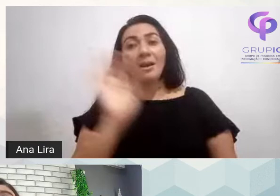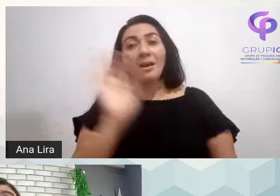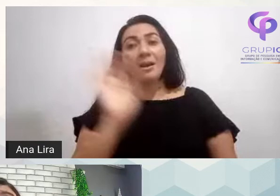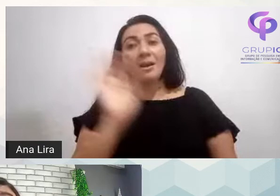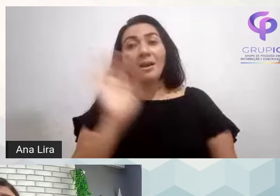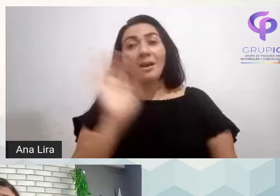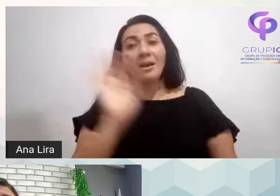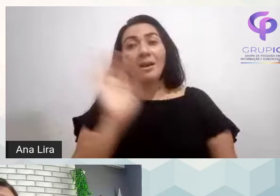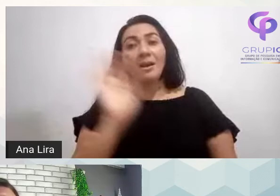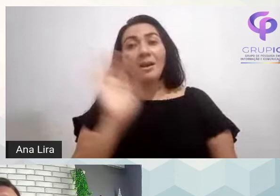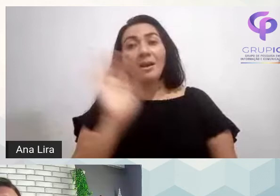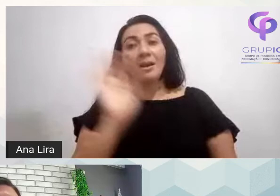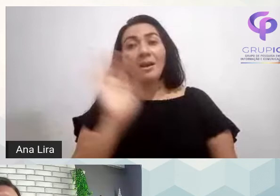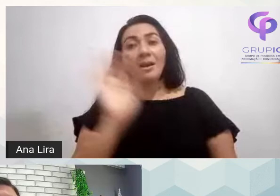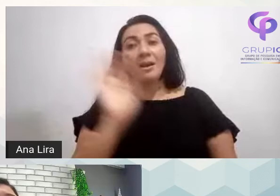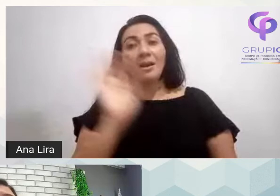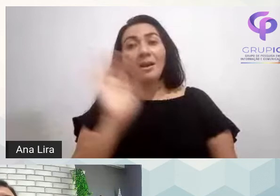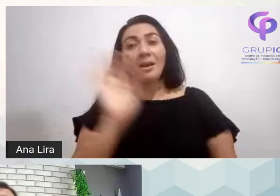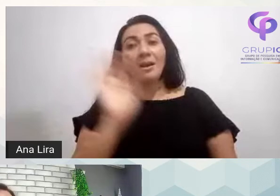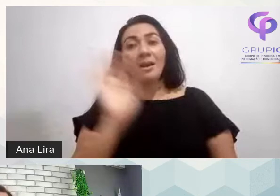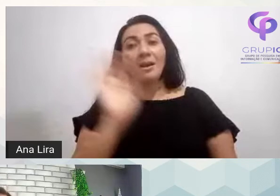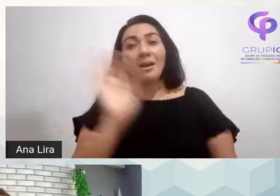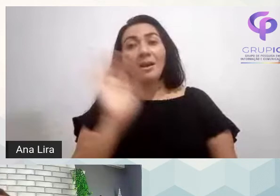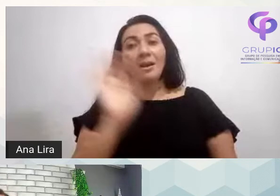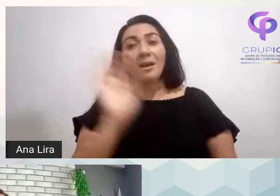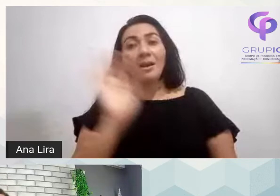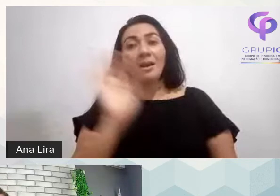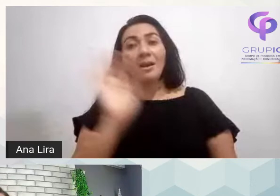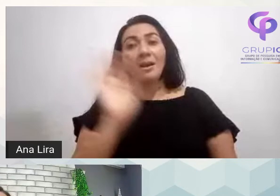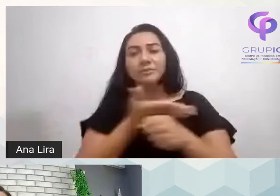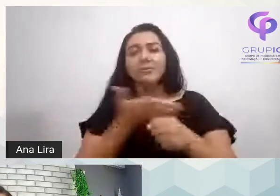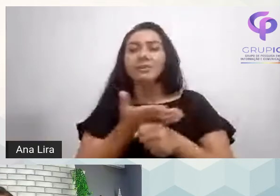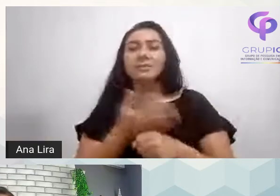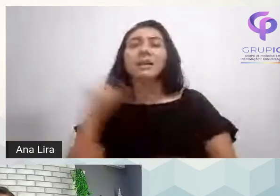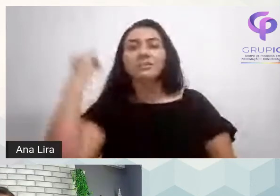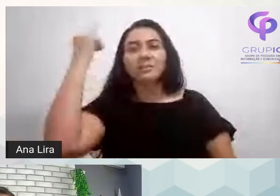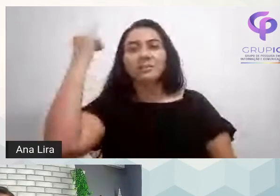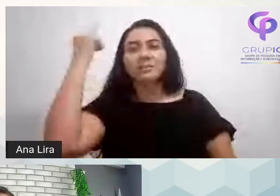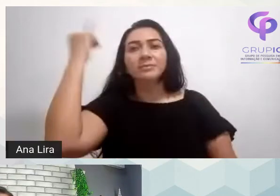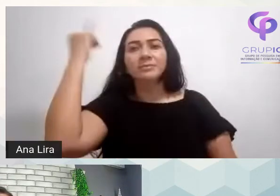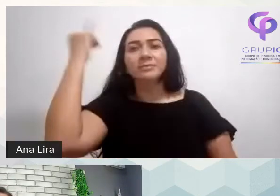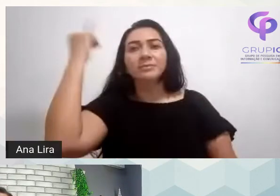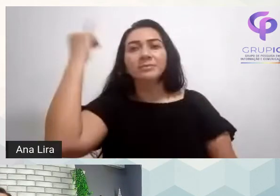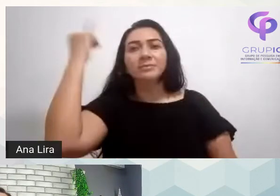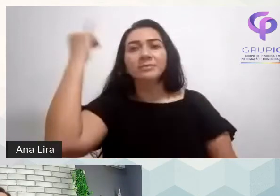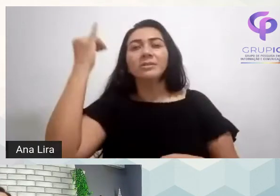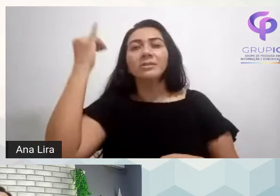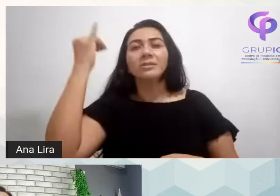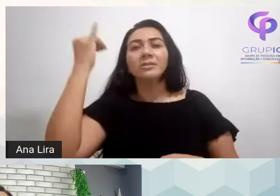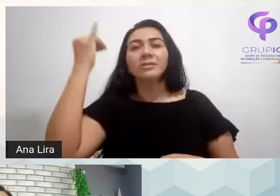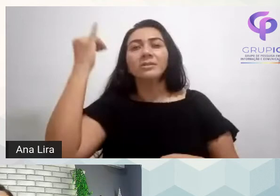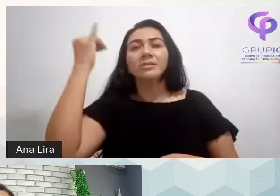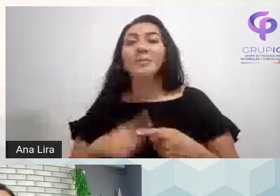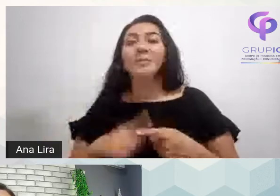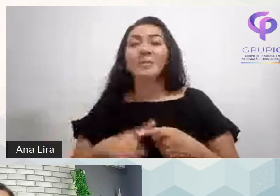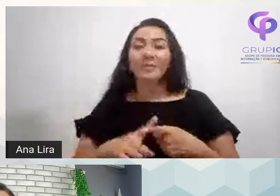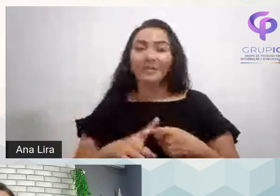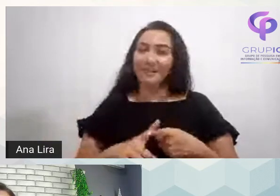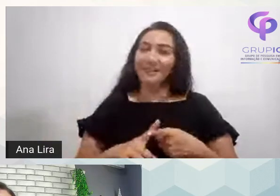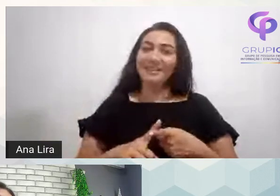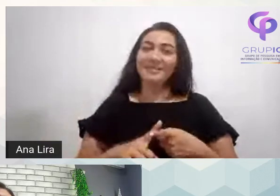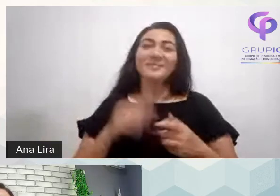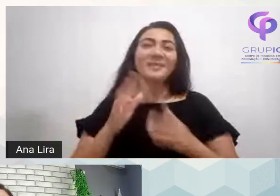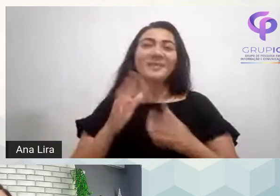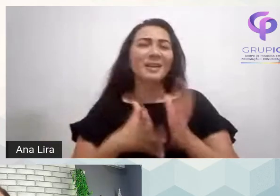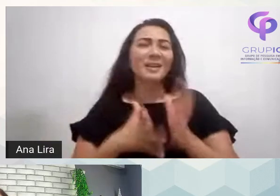Libras. Eu não sei Libras, eu sei o alfabeto, então eu também consigo sobreviver, não é? Mas isso tinha que